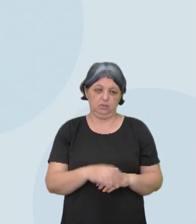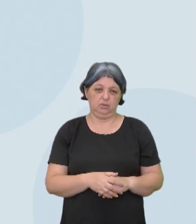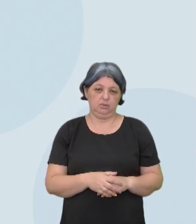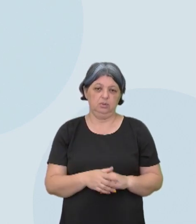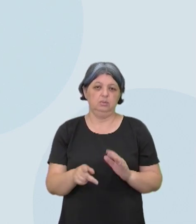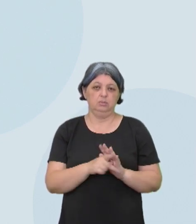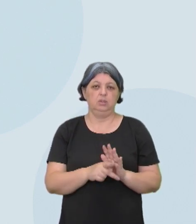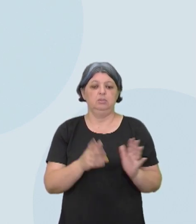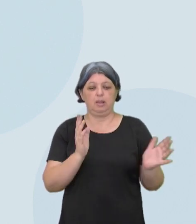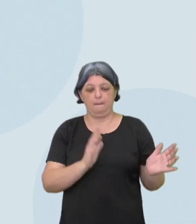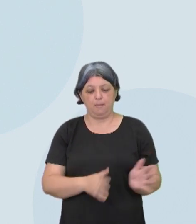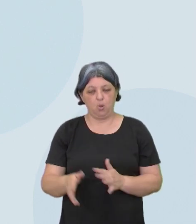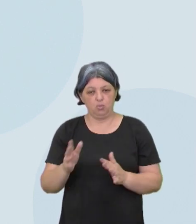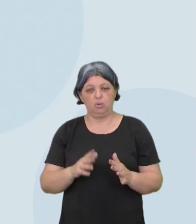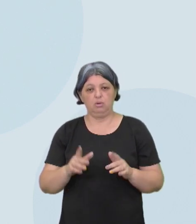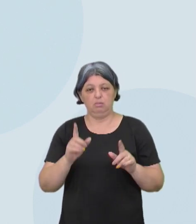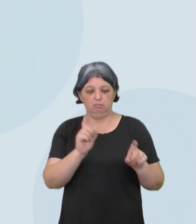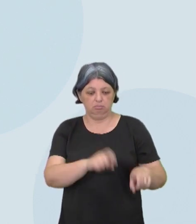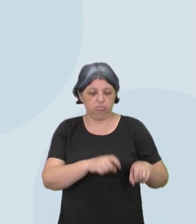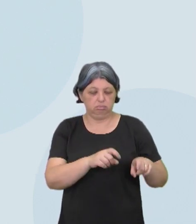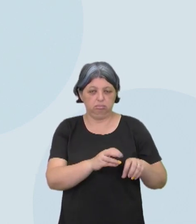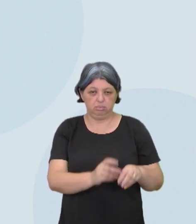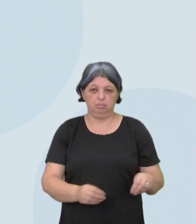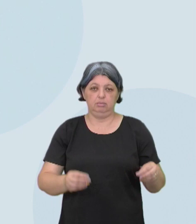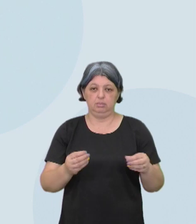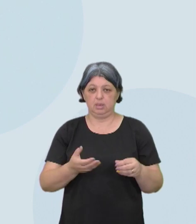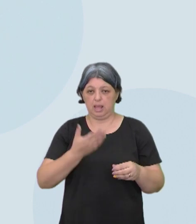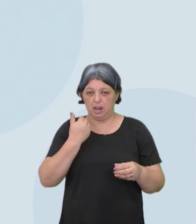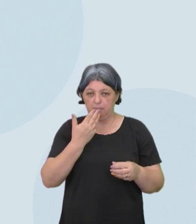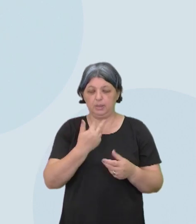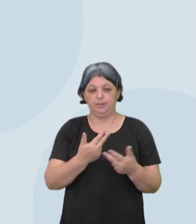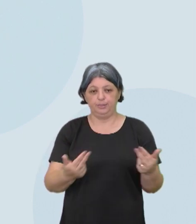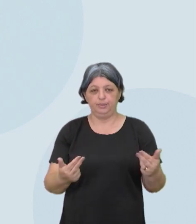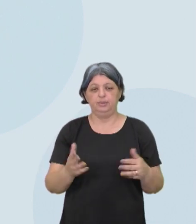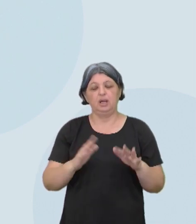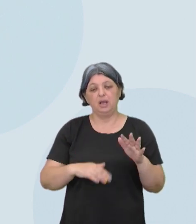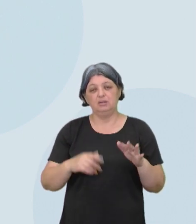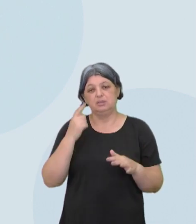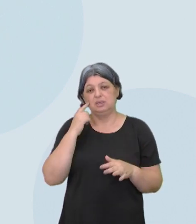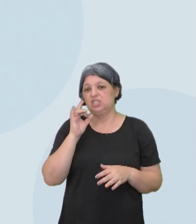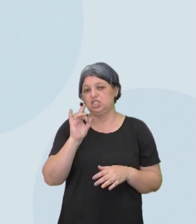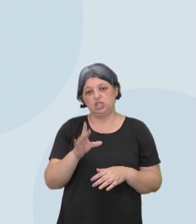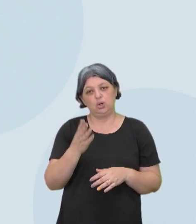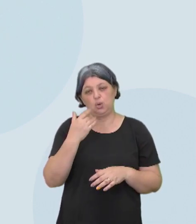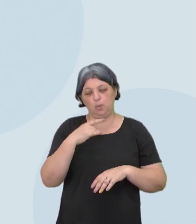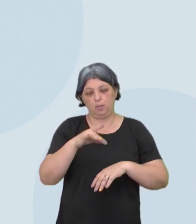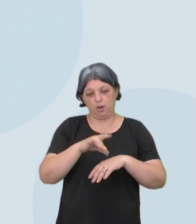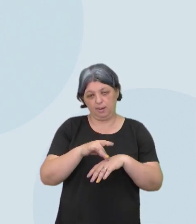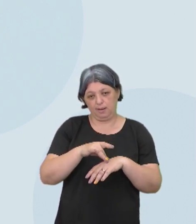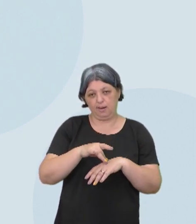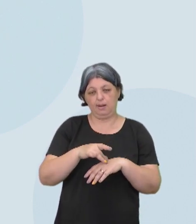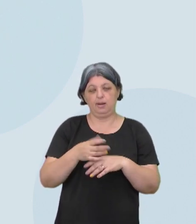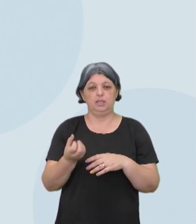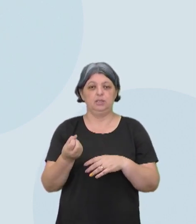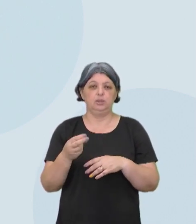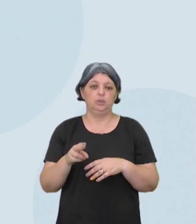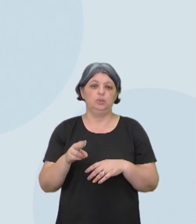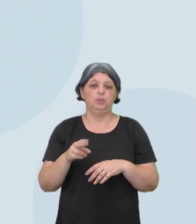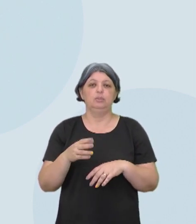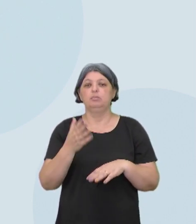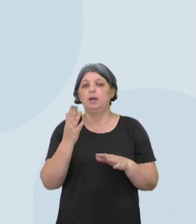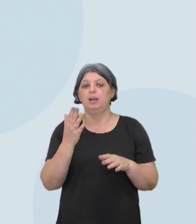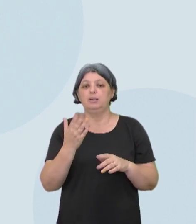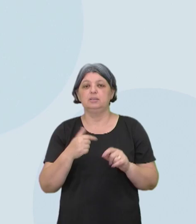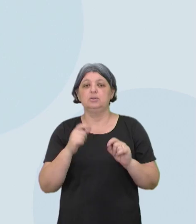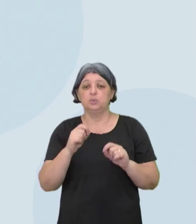produção de alimentos, né? Seja eles, como a gente já falou, né, gente? Ai, mas eu só como carne. E a sua carne come o quê? Exato.